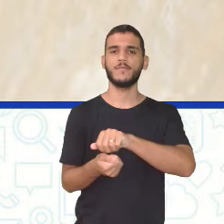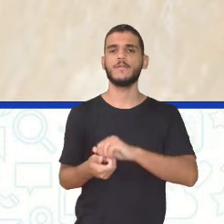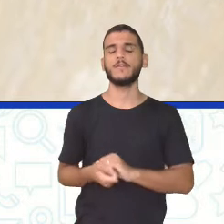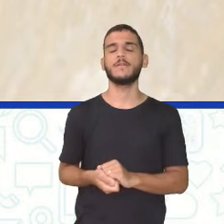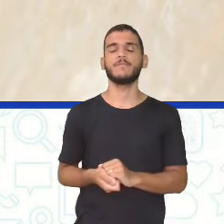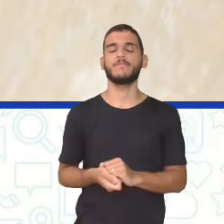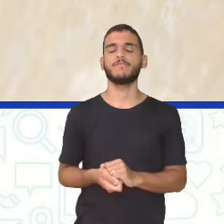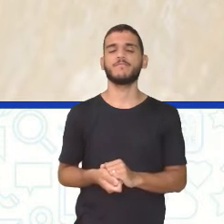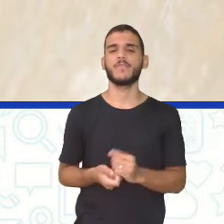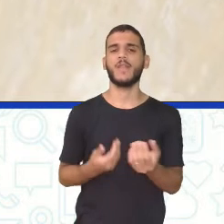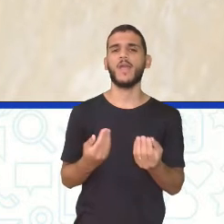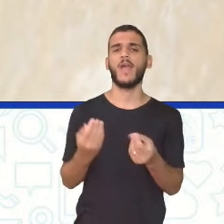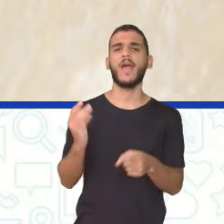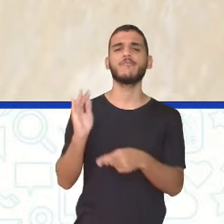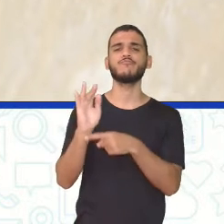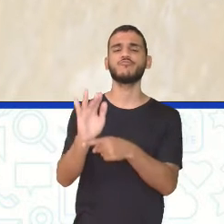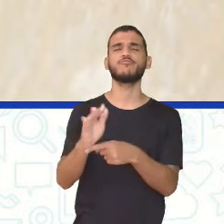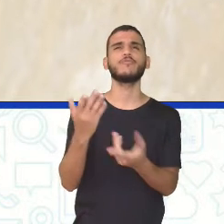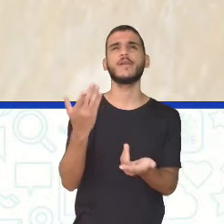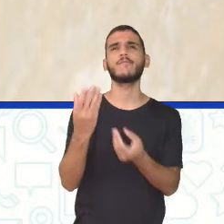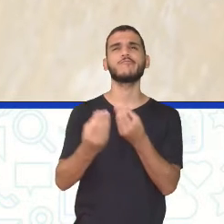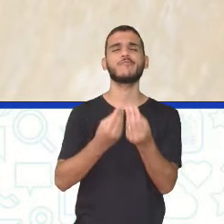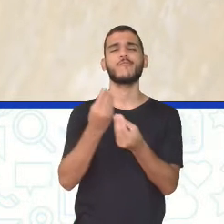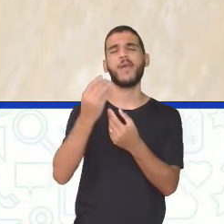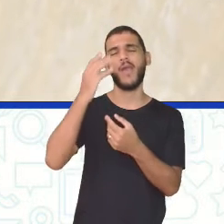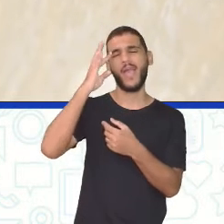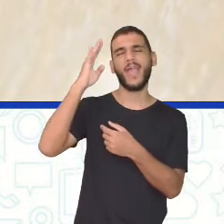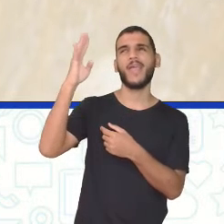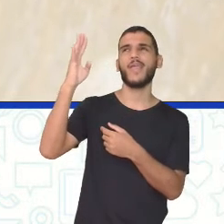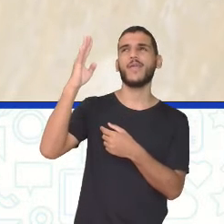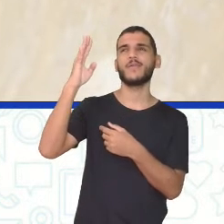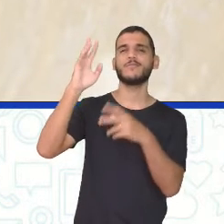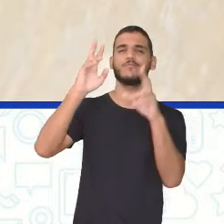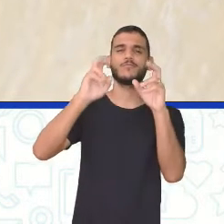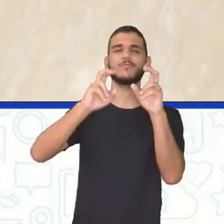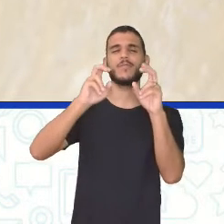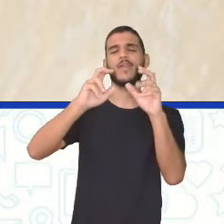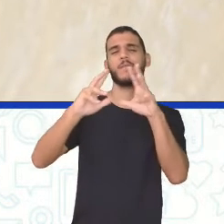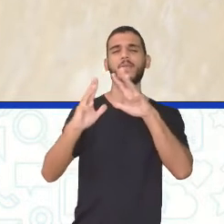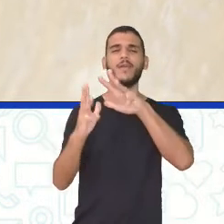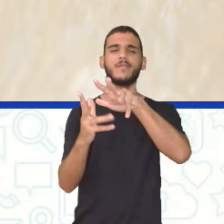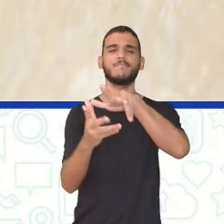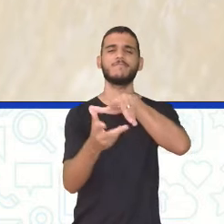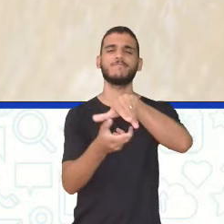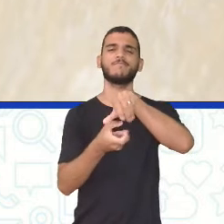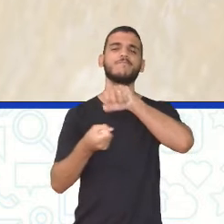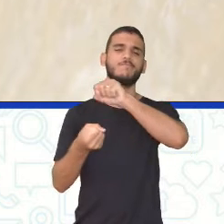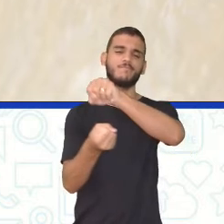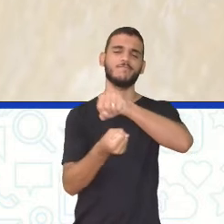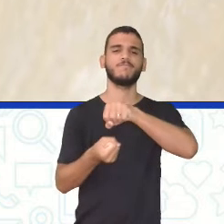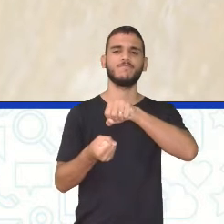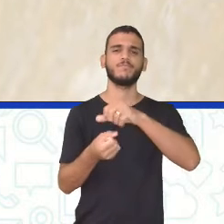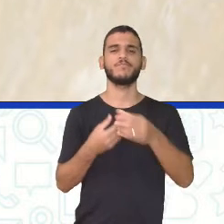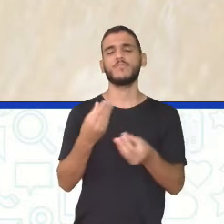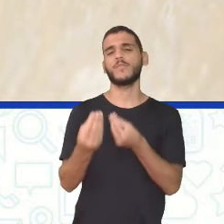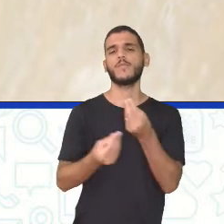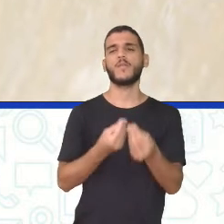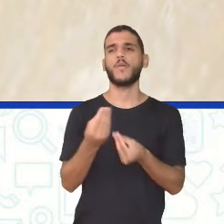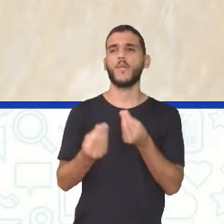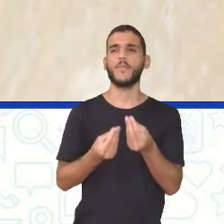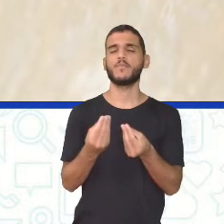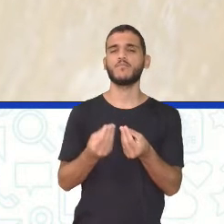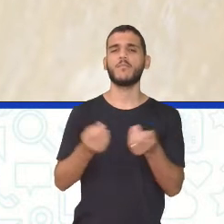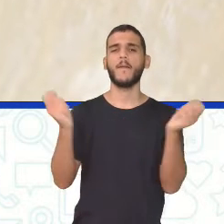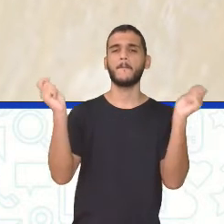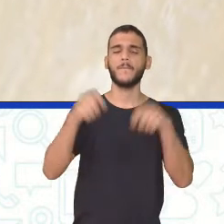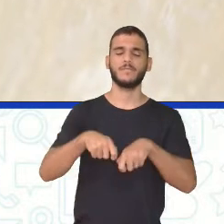refletir sobre sustentabilidade? Ou seja, como aquela reflexão que a gente fez na aula passada pode ser levada, né,